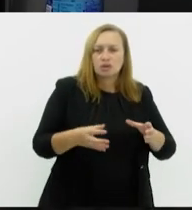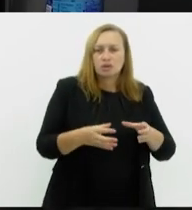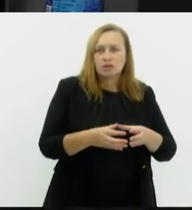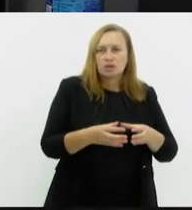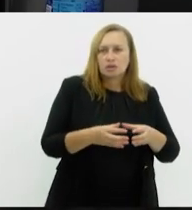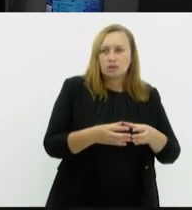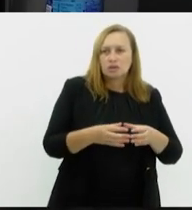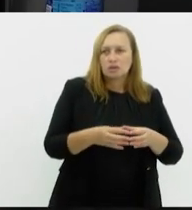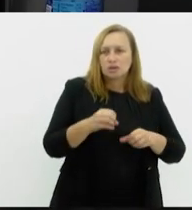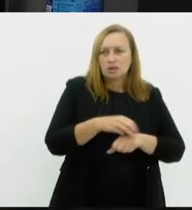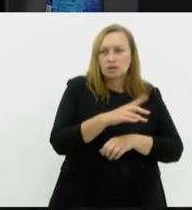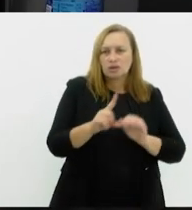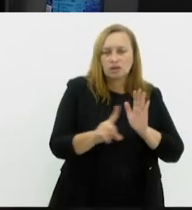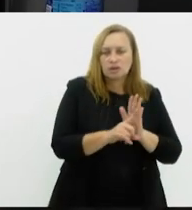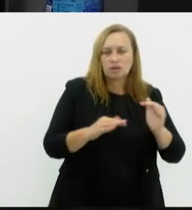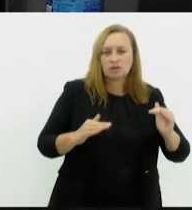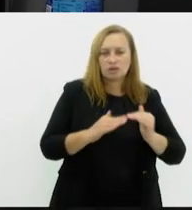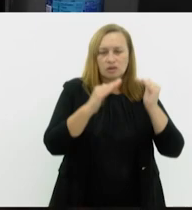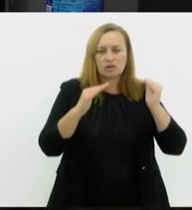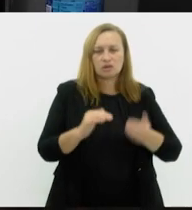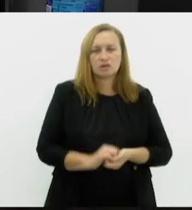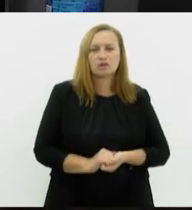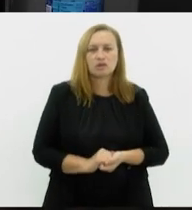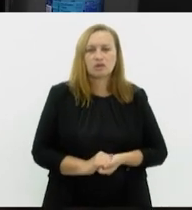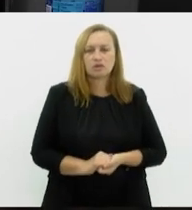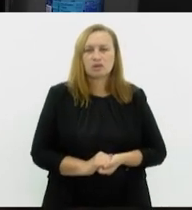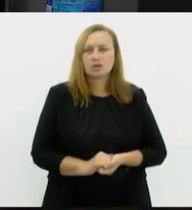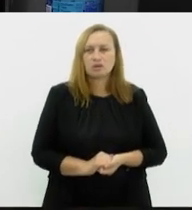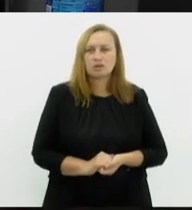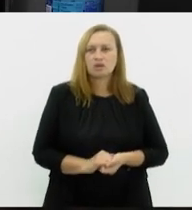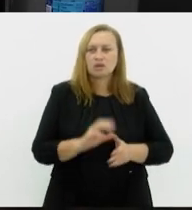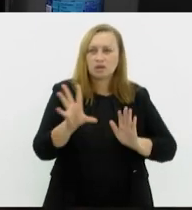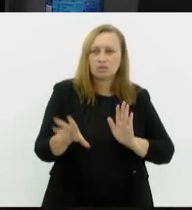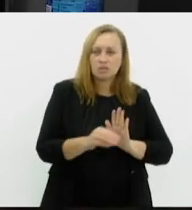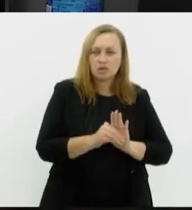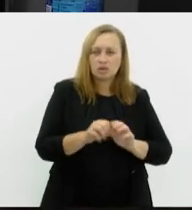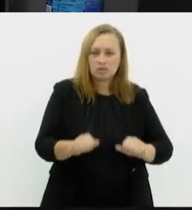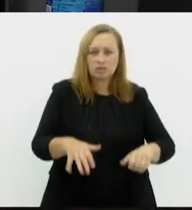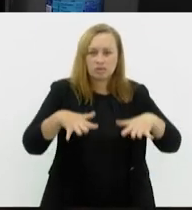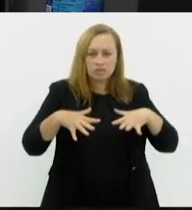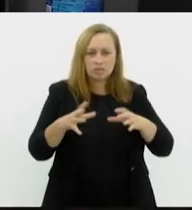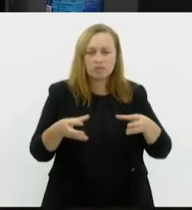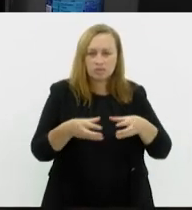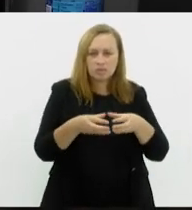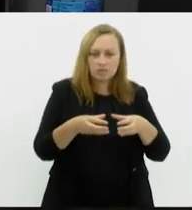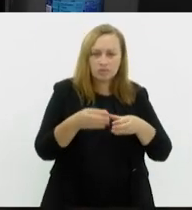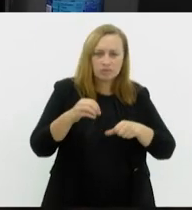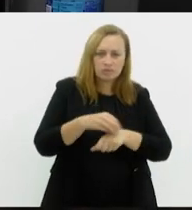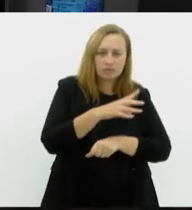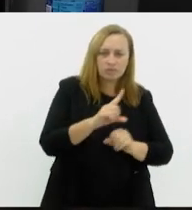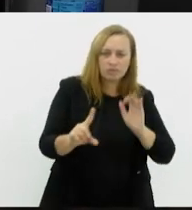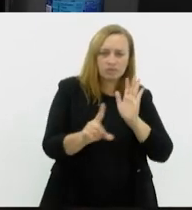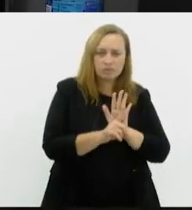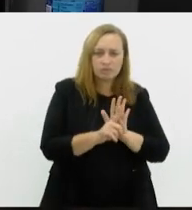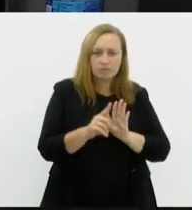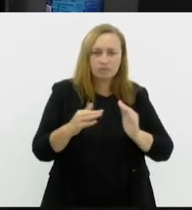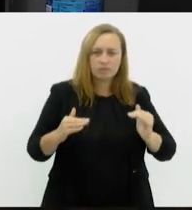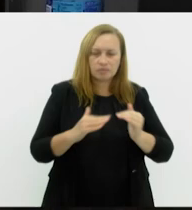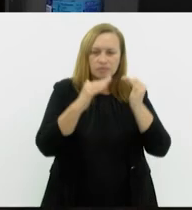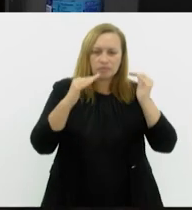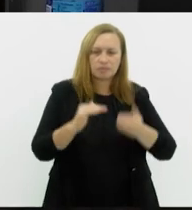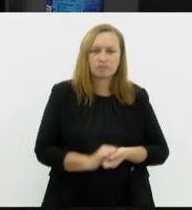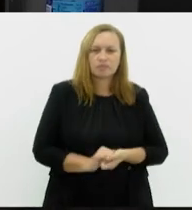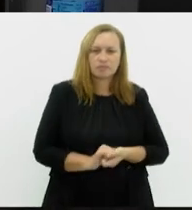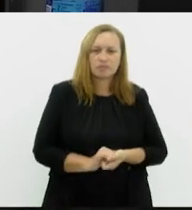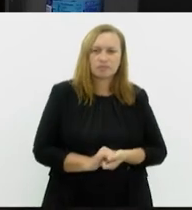Legislativa, favorável. Novo parecer da emenda de plenário da Comissão de Indicação Legislativa, favorável.